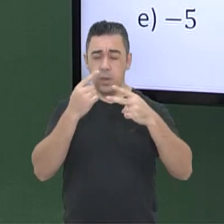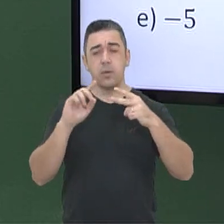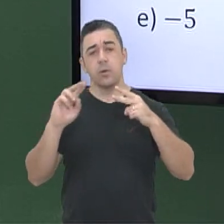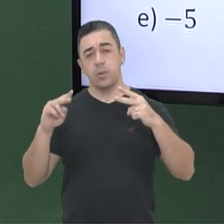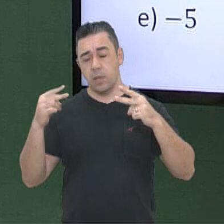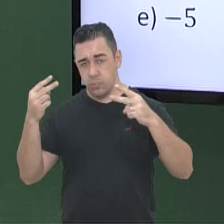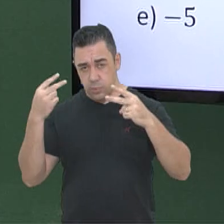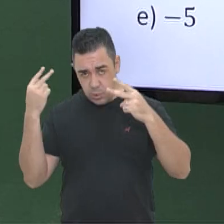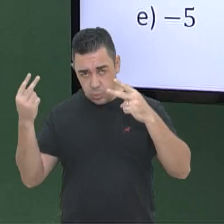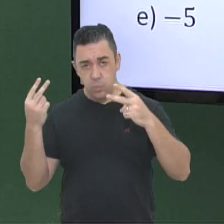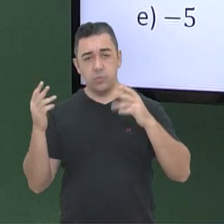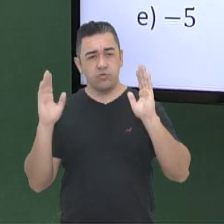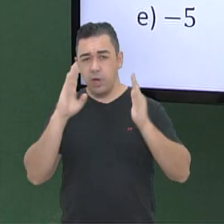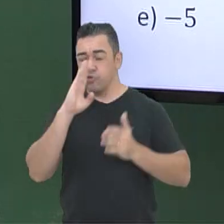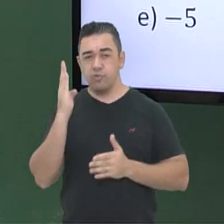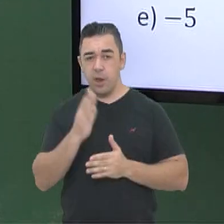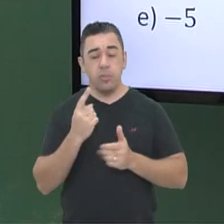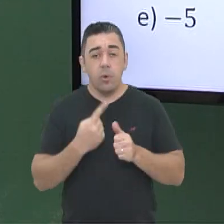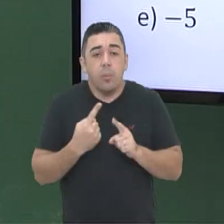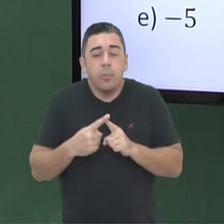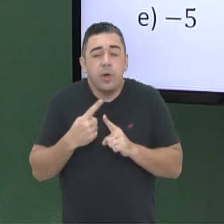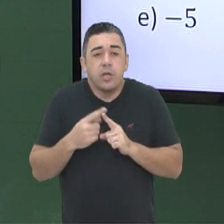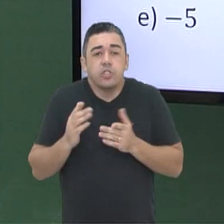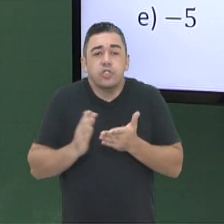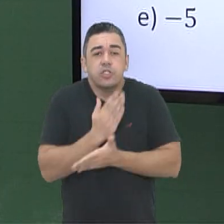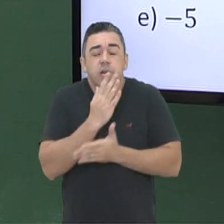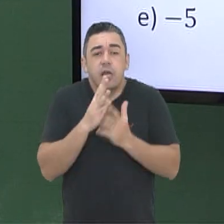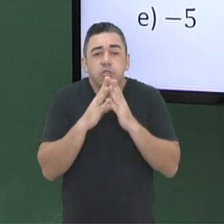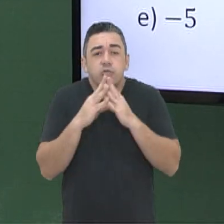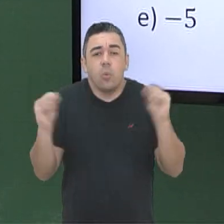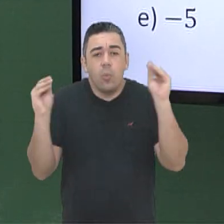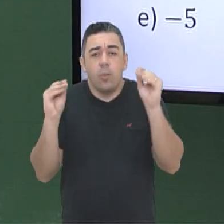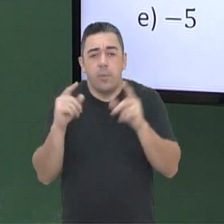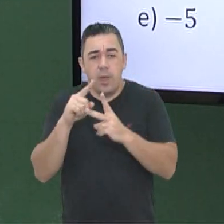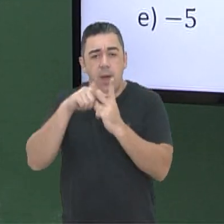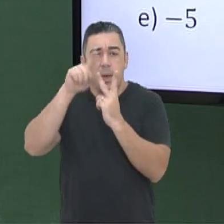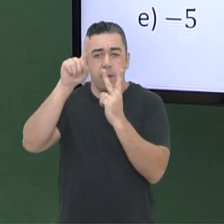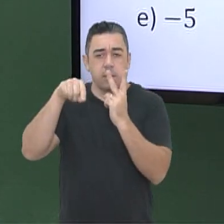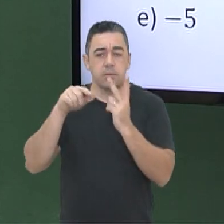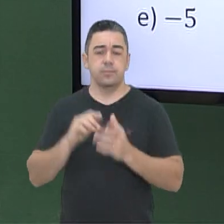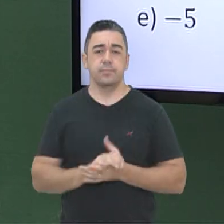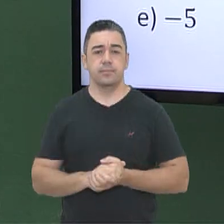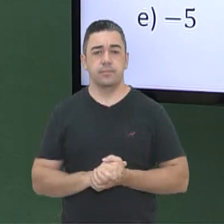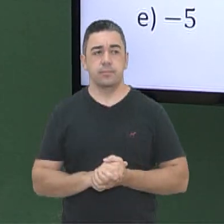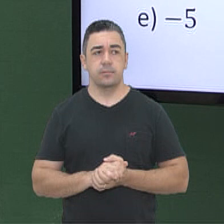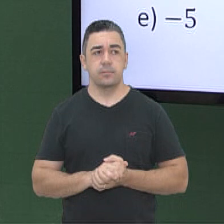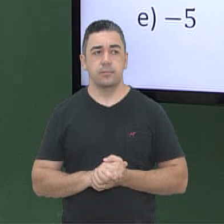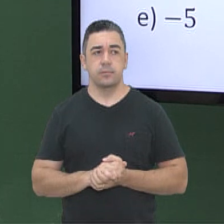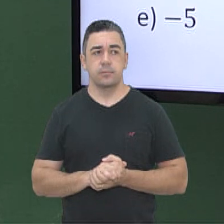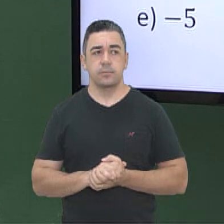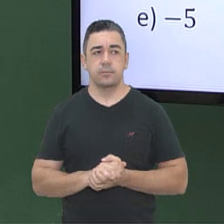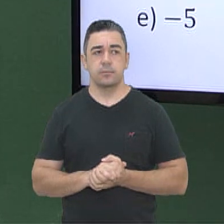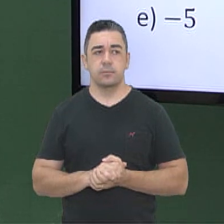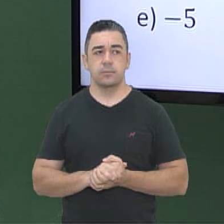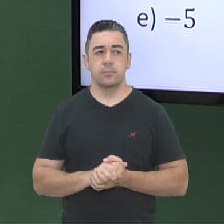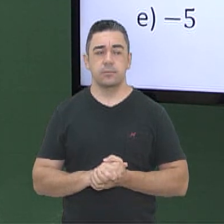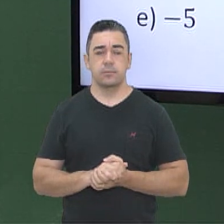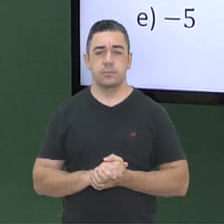do segundo, que a gente já faz de propósito para a raiz desaparecer, tá? Então fica assim, quadrado do